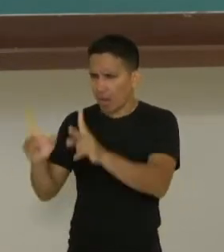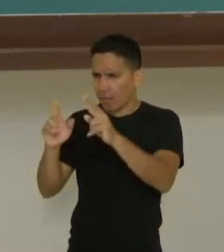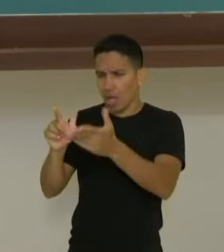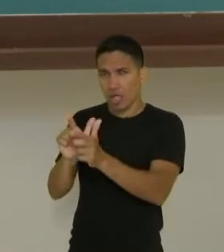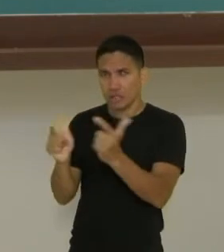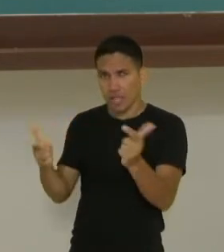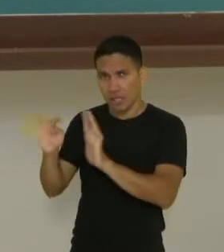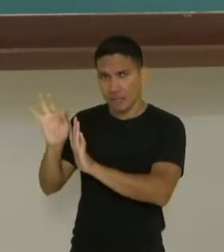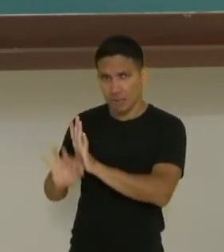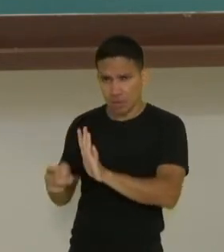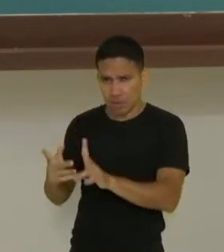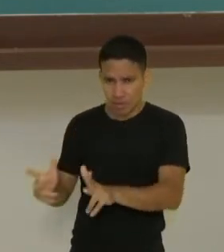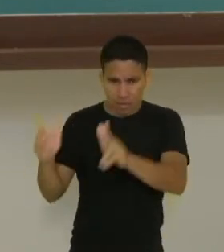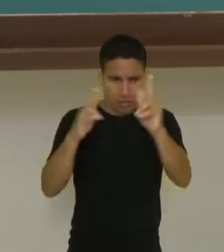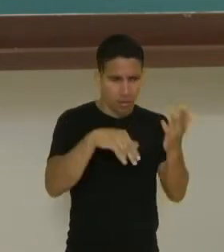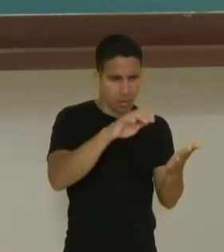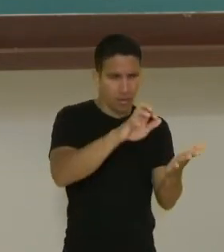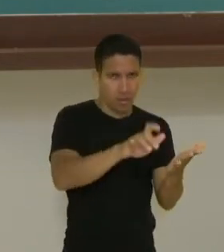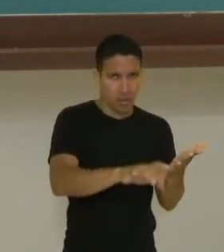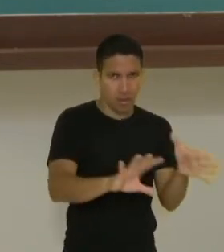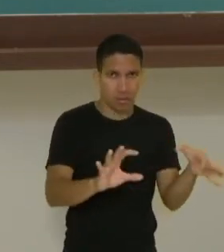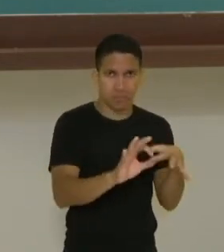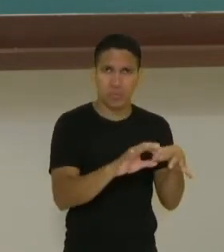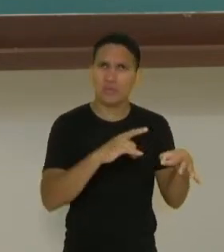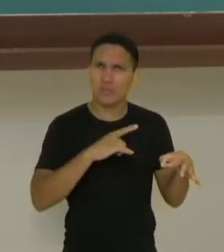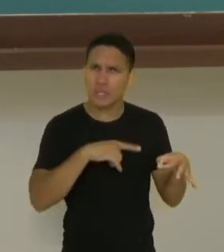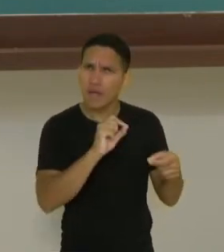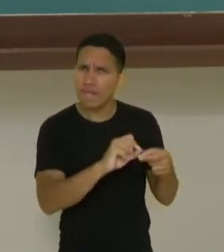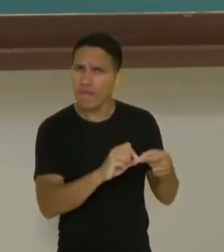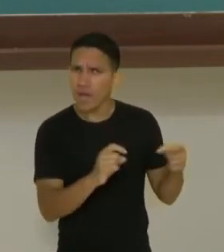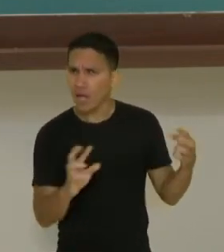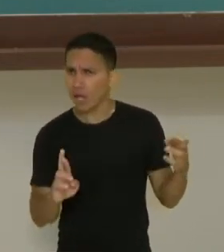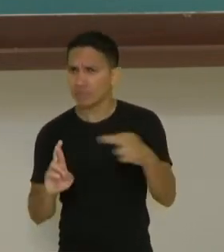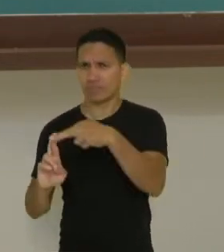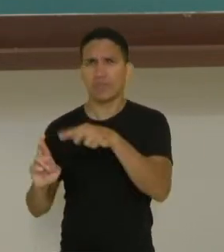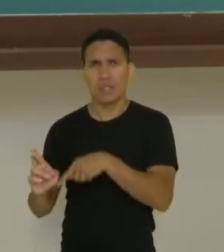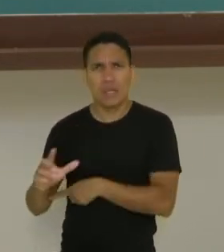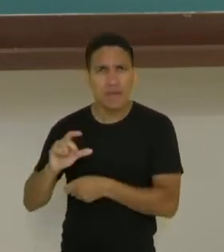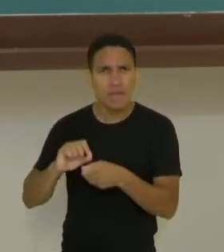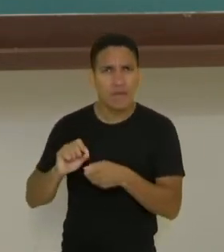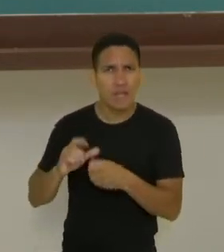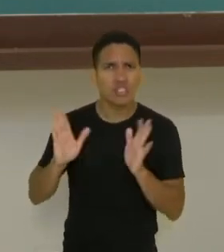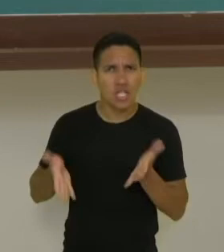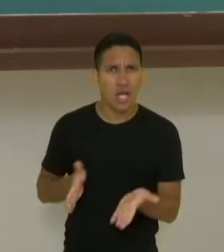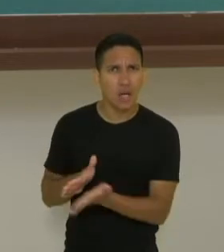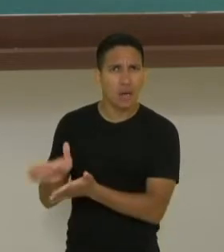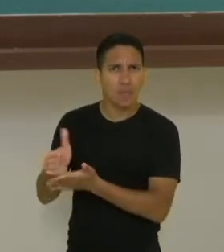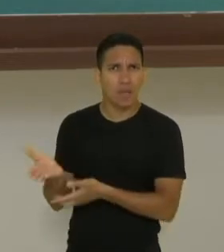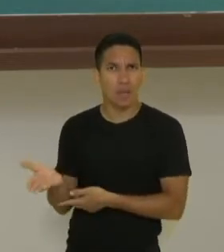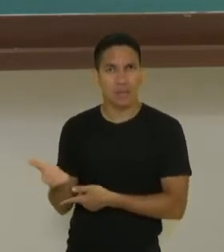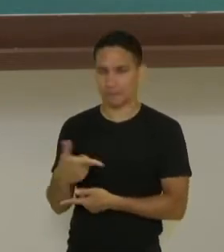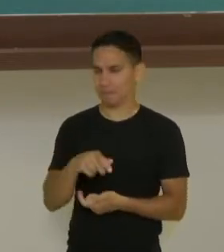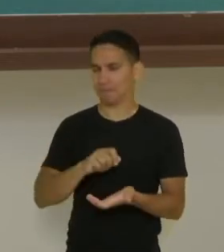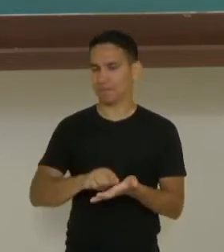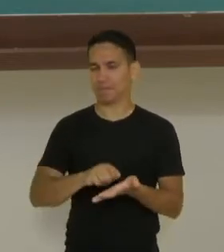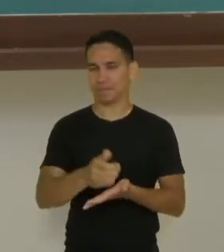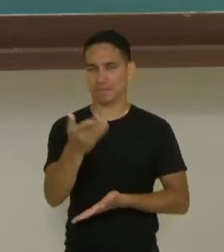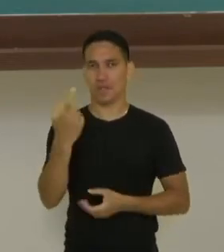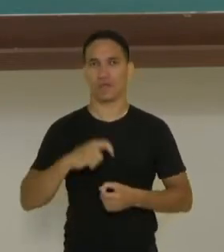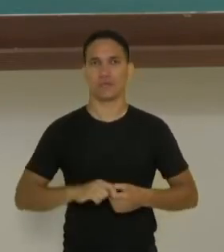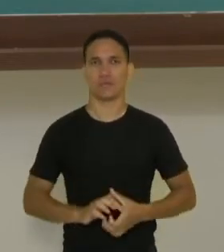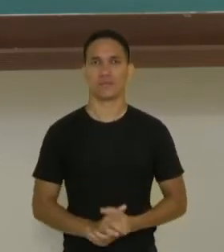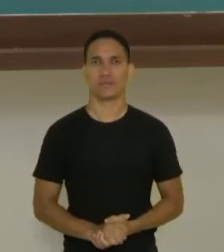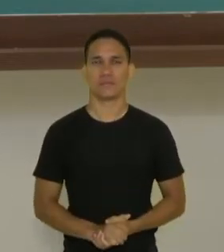a esse texto anterior? O leitor faz referência ao texto que foi anteriormente publicado? Escreve lá no teu caderno e eu